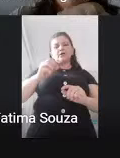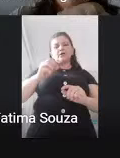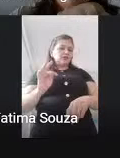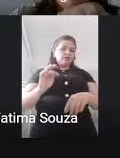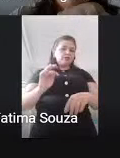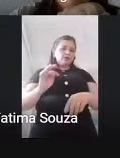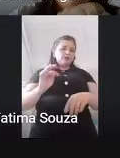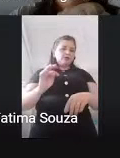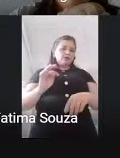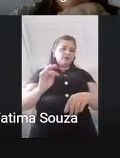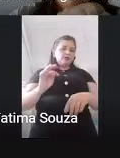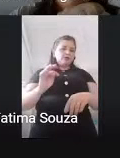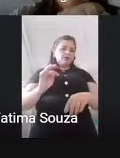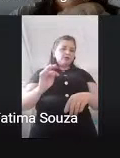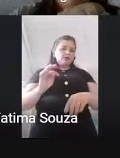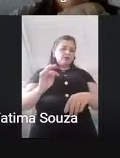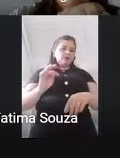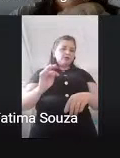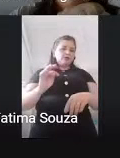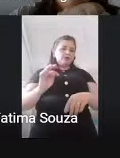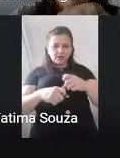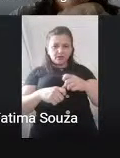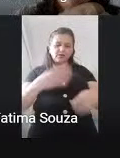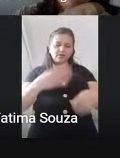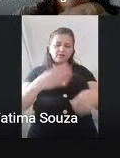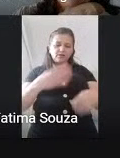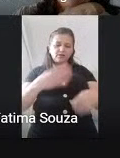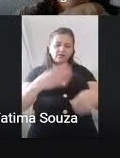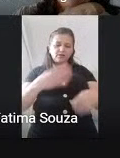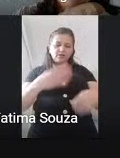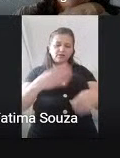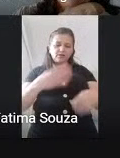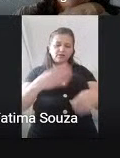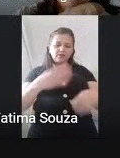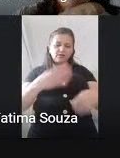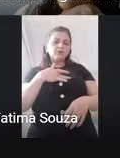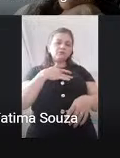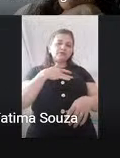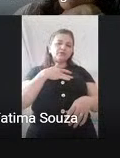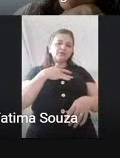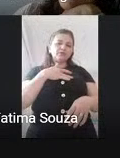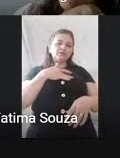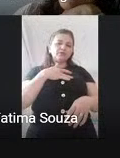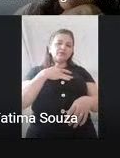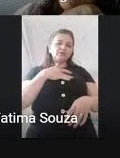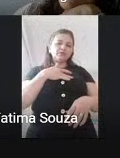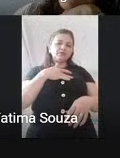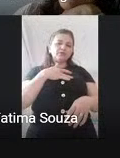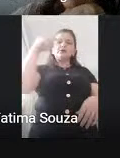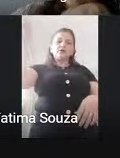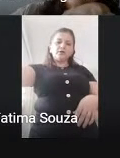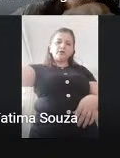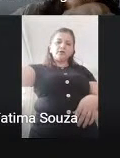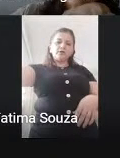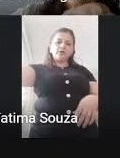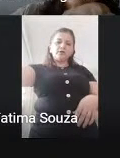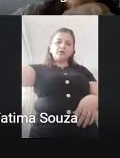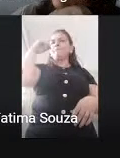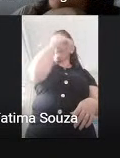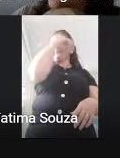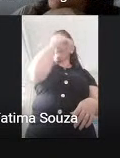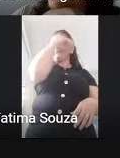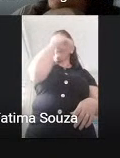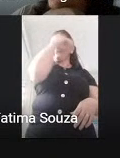não consegue dar conta porque é difícil para o serviço de saúde também sair para ir, e é muito difícil